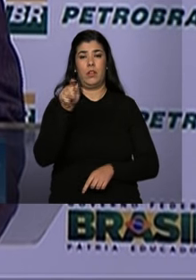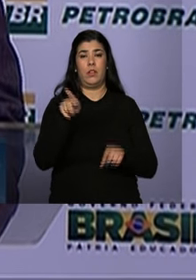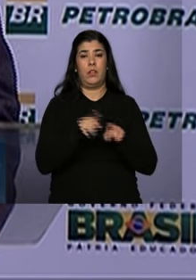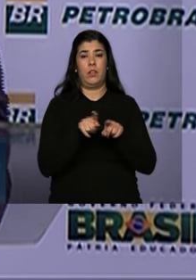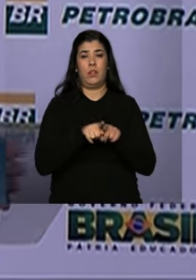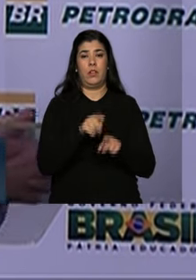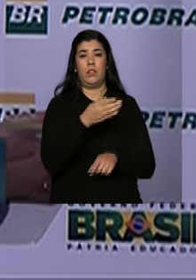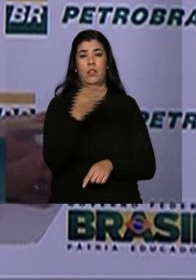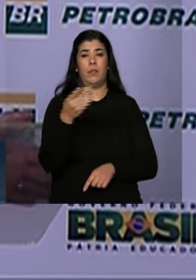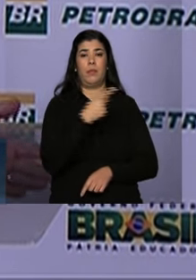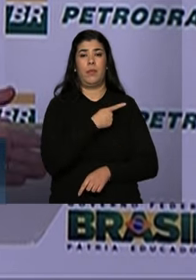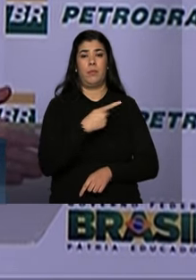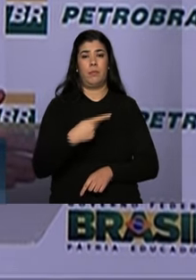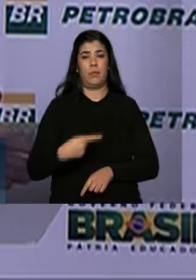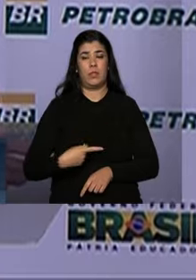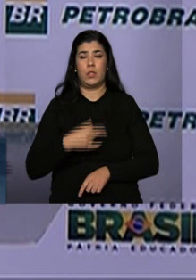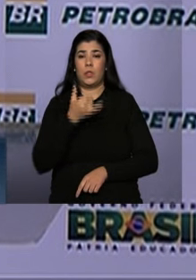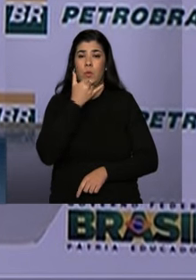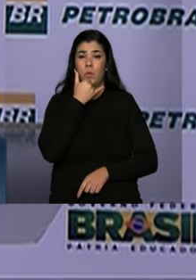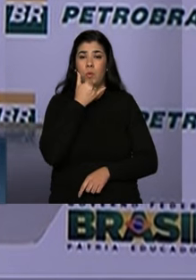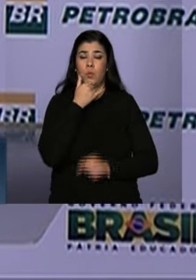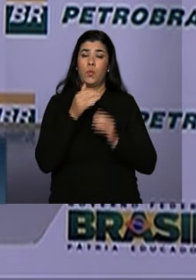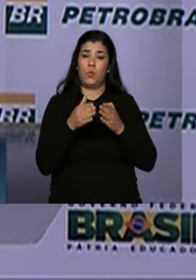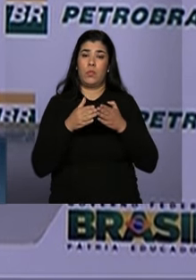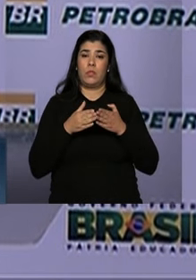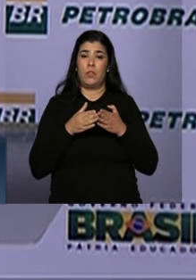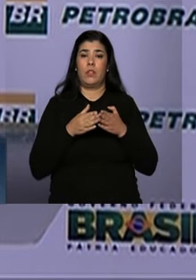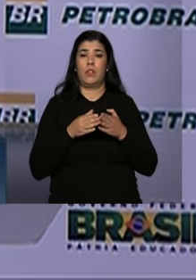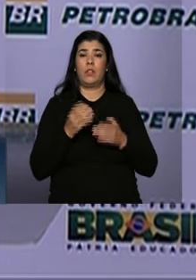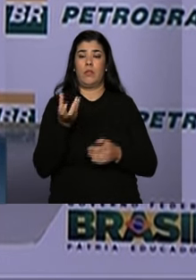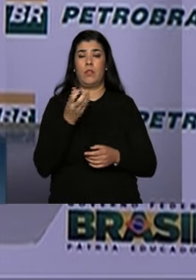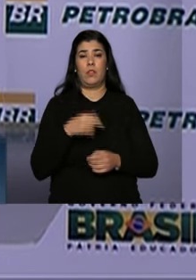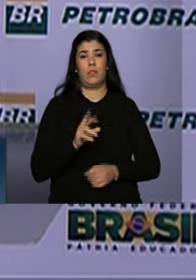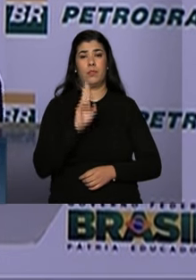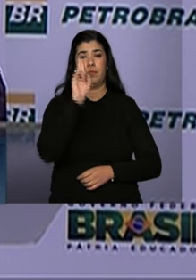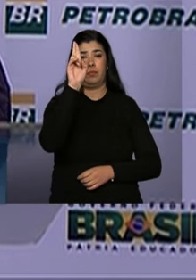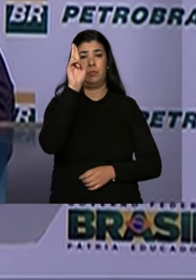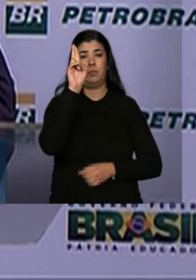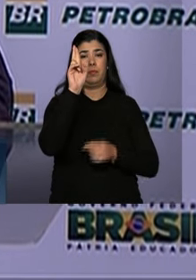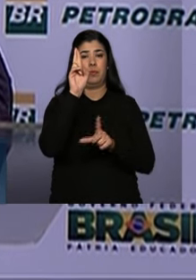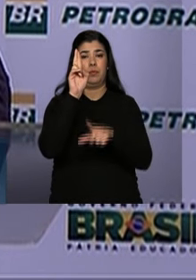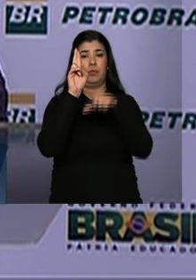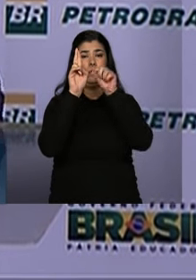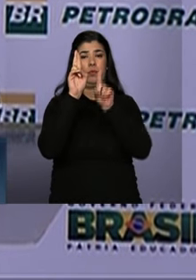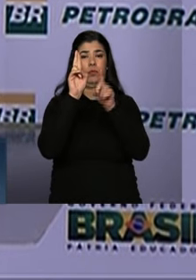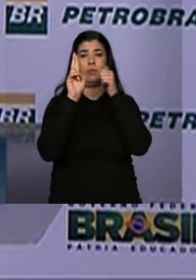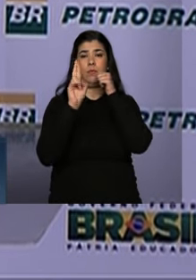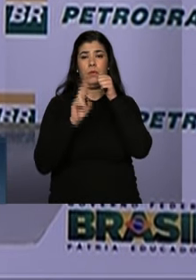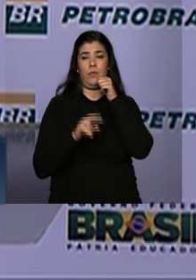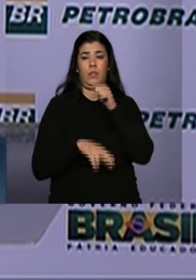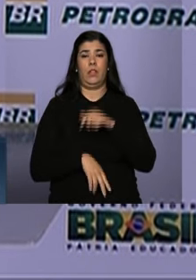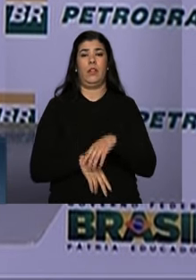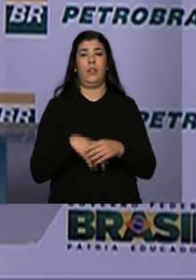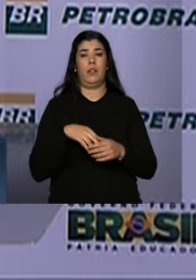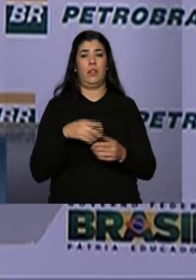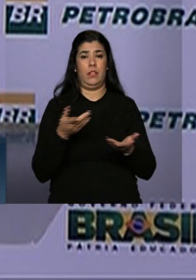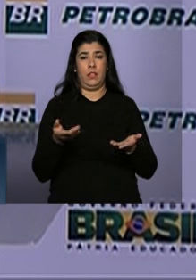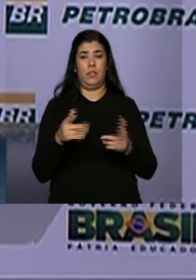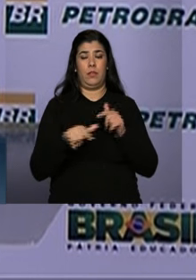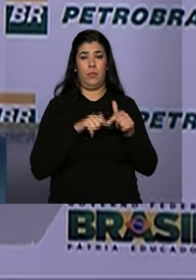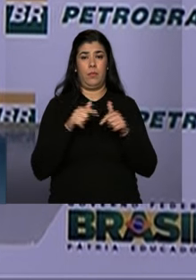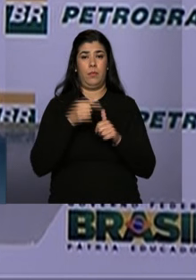e, senhora presidenta, me permita, em nome da representante dos trabalhadores